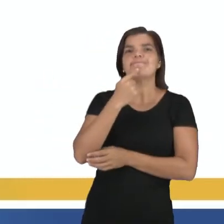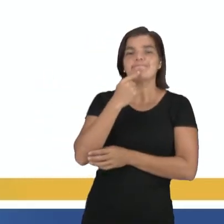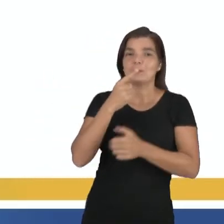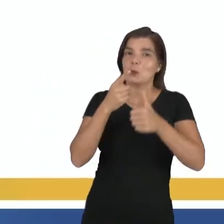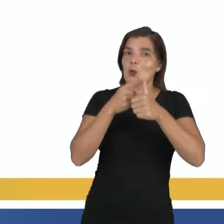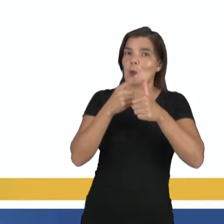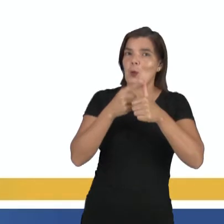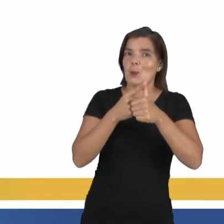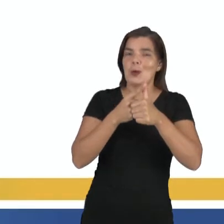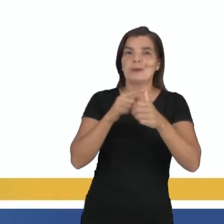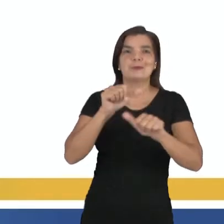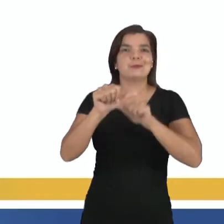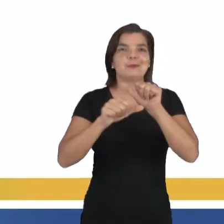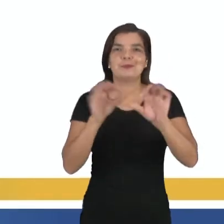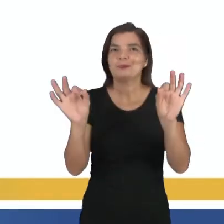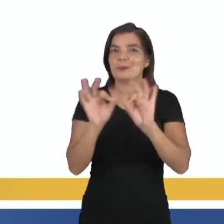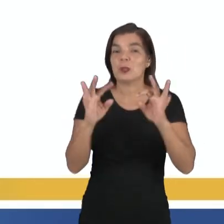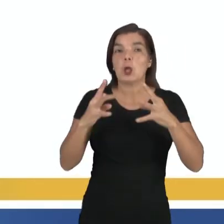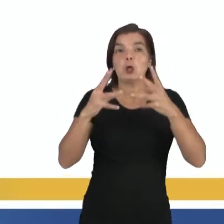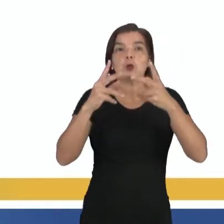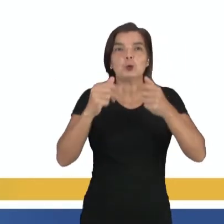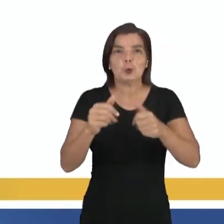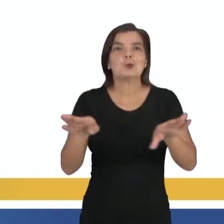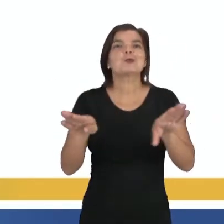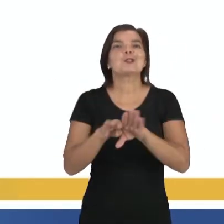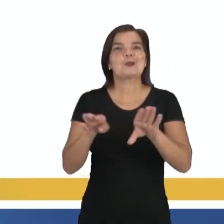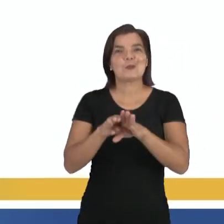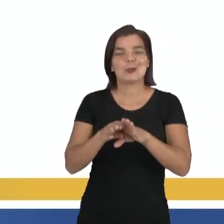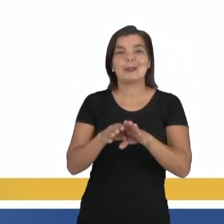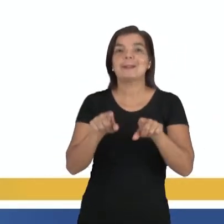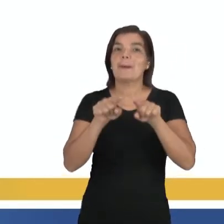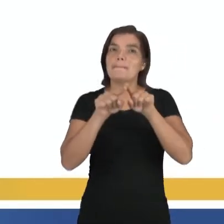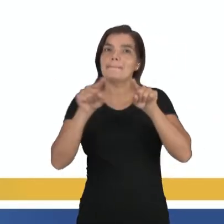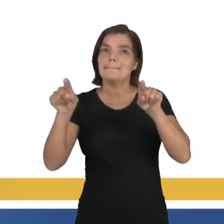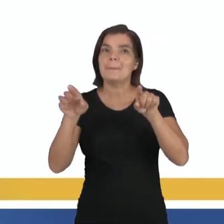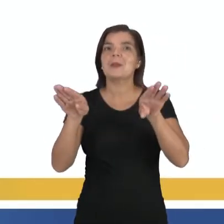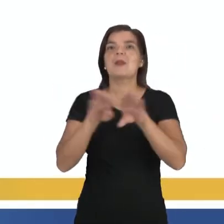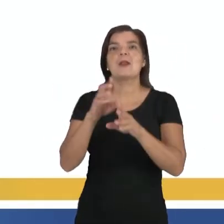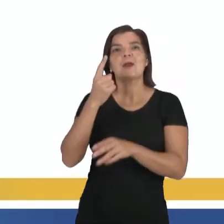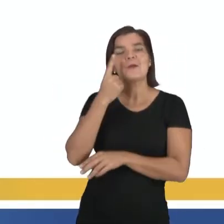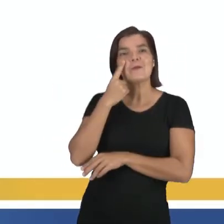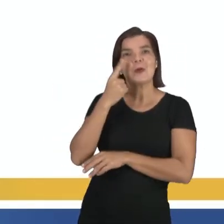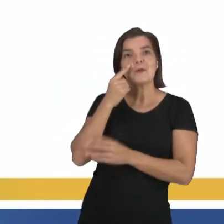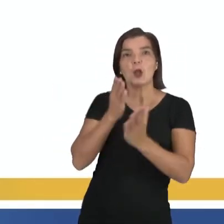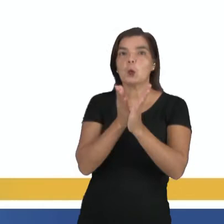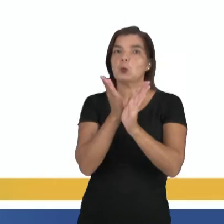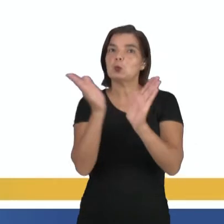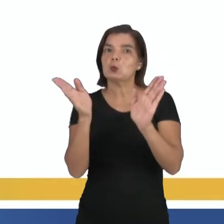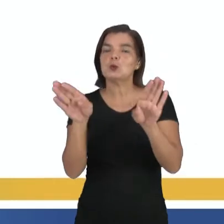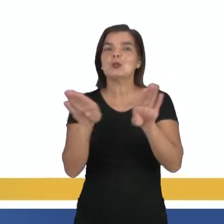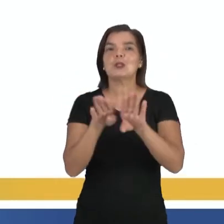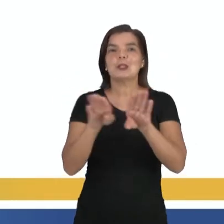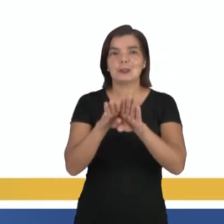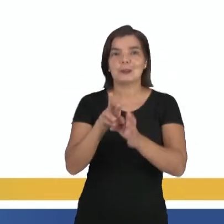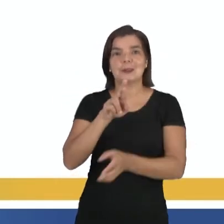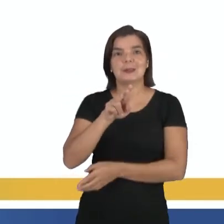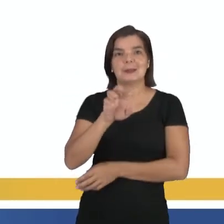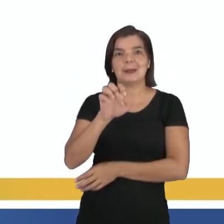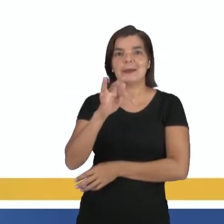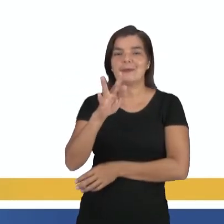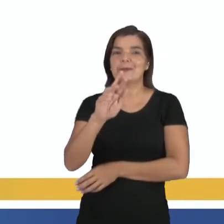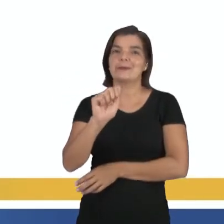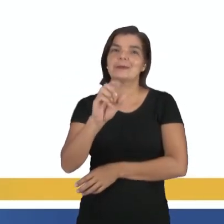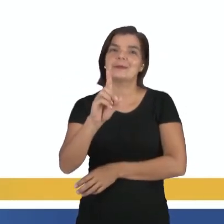primeiro que está ali, ele não vai sofrer desvio. Todos os demais que estiverem paralelo a esse, aí eles vão ser desviados, que a gente chama de refratados.